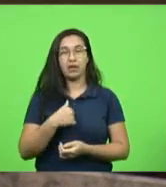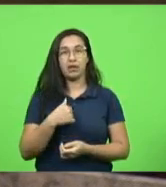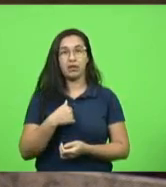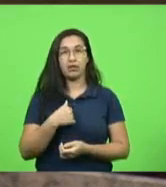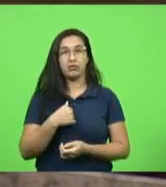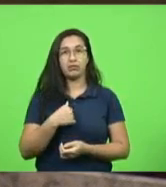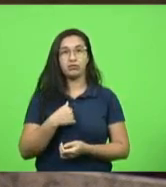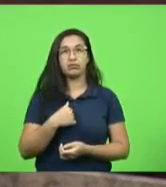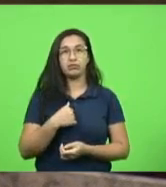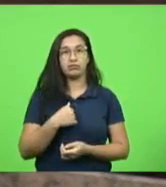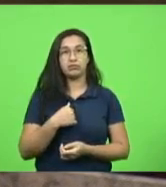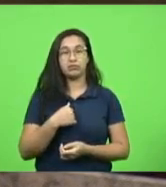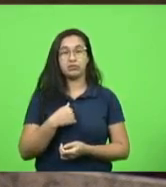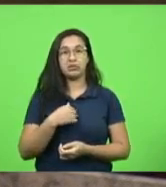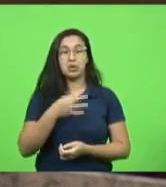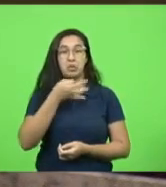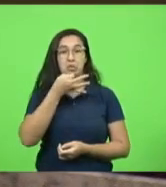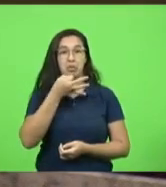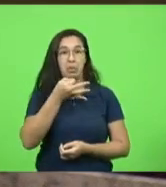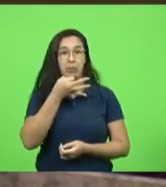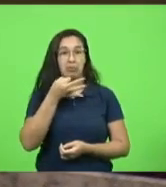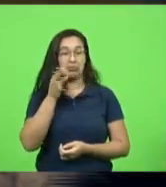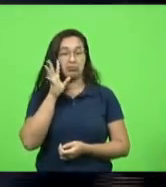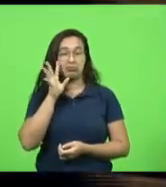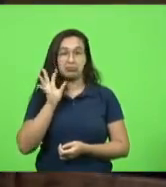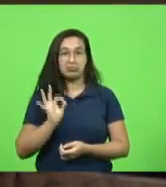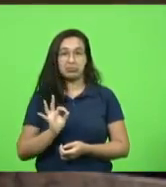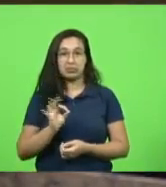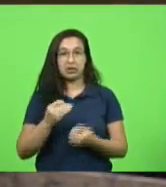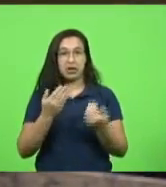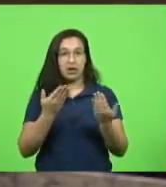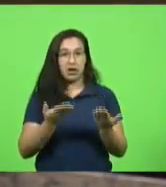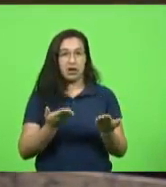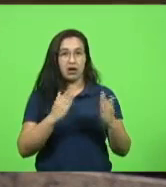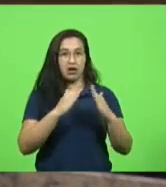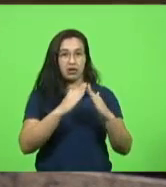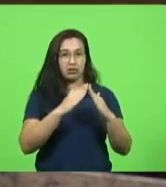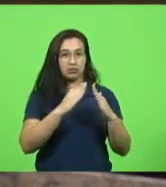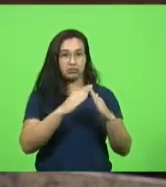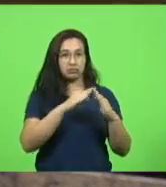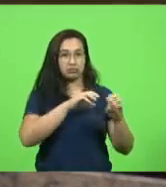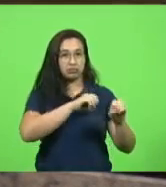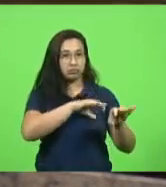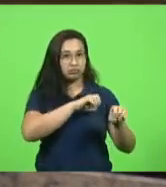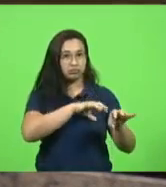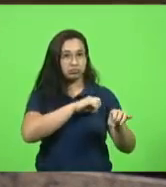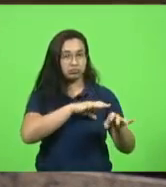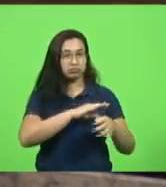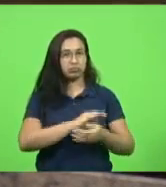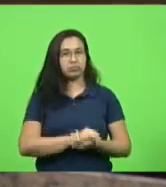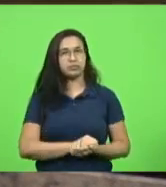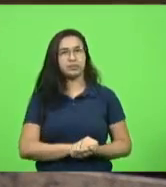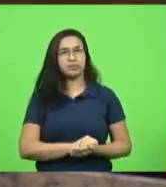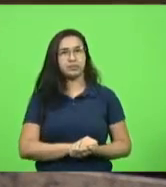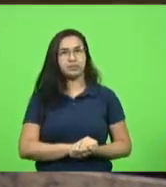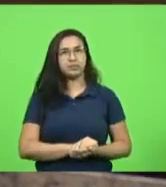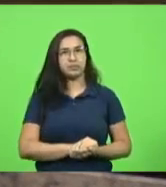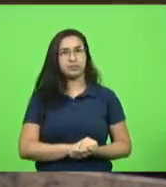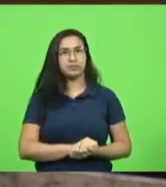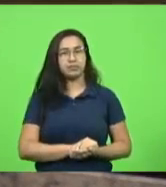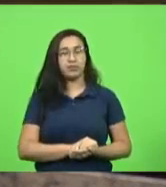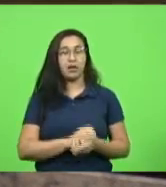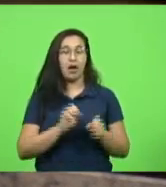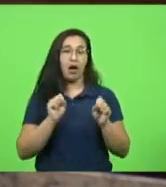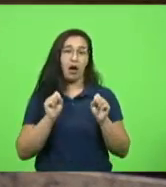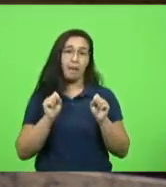ainda um parecer definitivo a respeito do homeschooling. Eu acho que é uma opção que, no